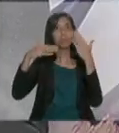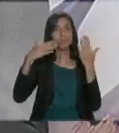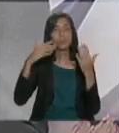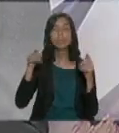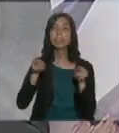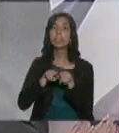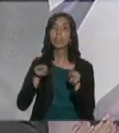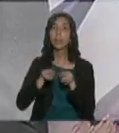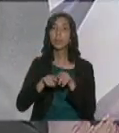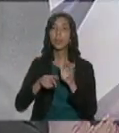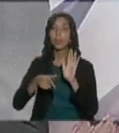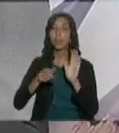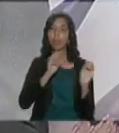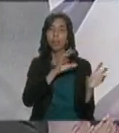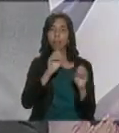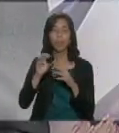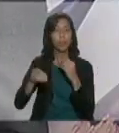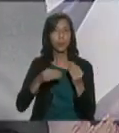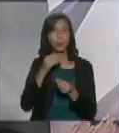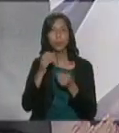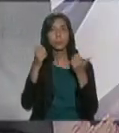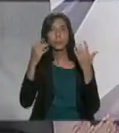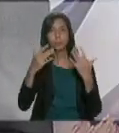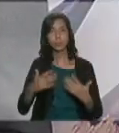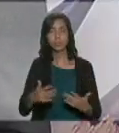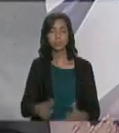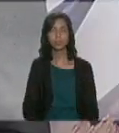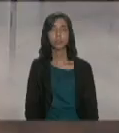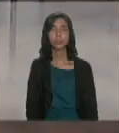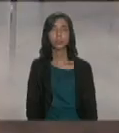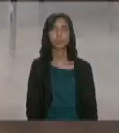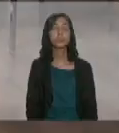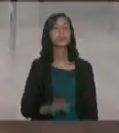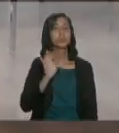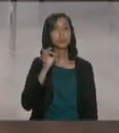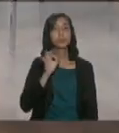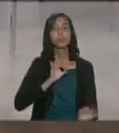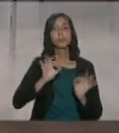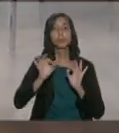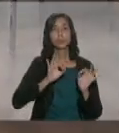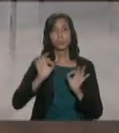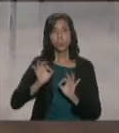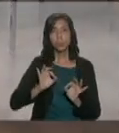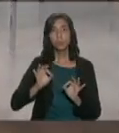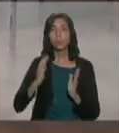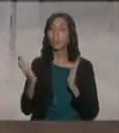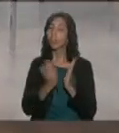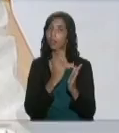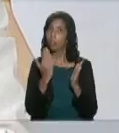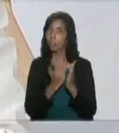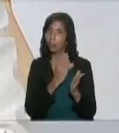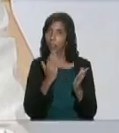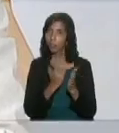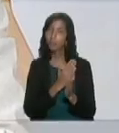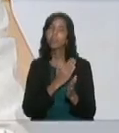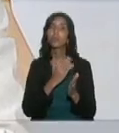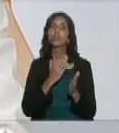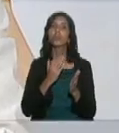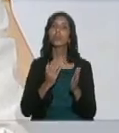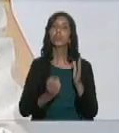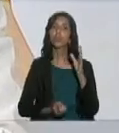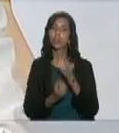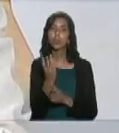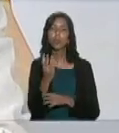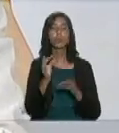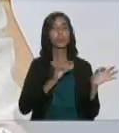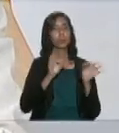pouquinho também para uma pré-alfabetização. Conta um pouquinho para a gente como é que tem sido isso. Isso, o projeto, na verdade, o livro Sinfonia do João deu